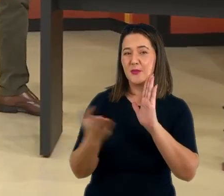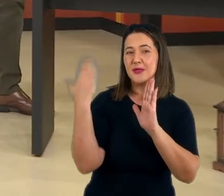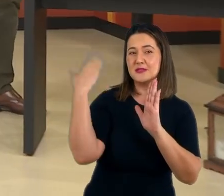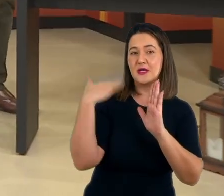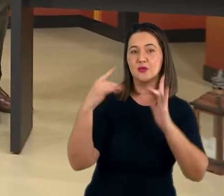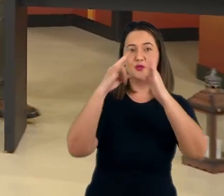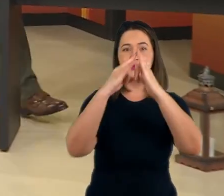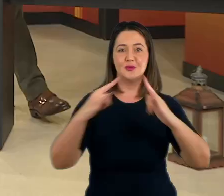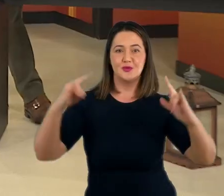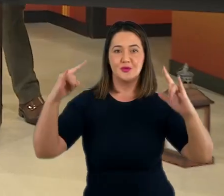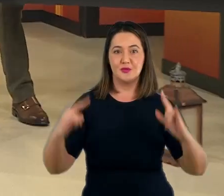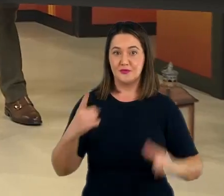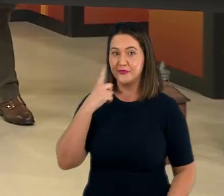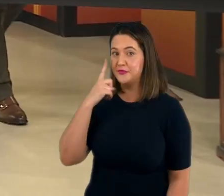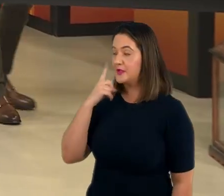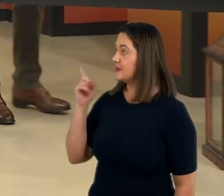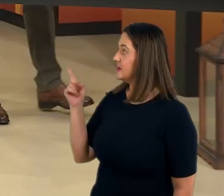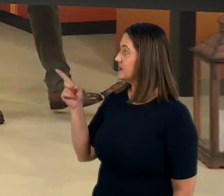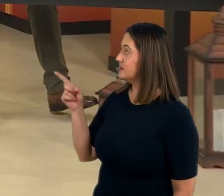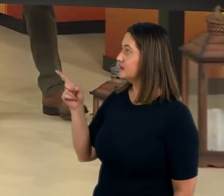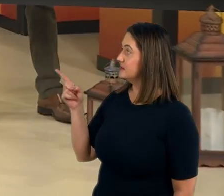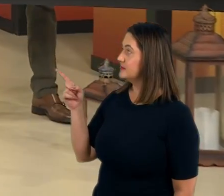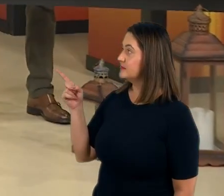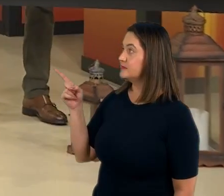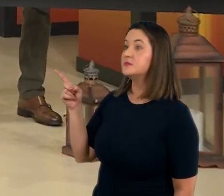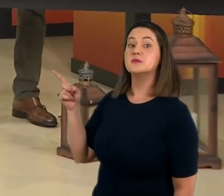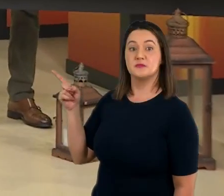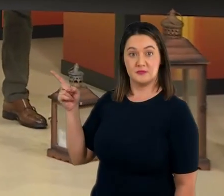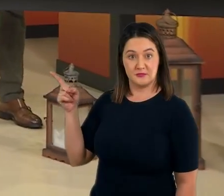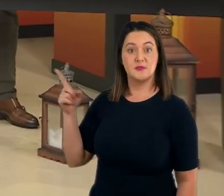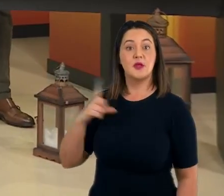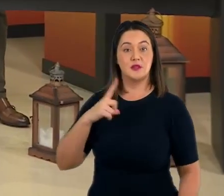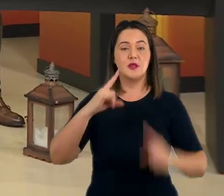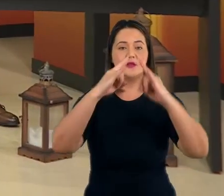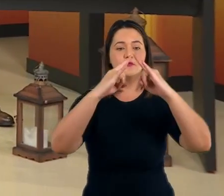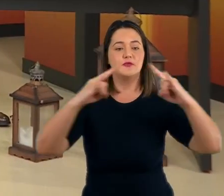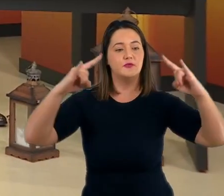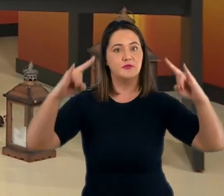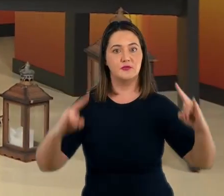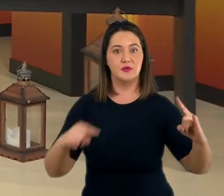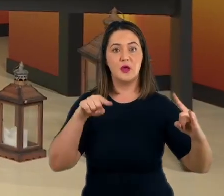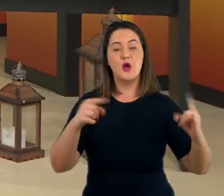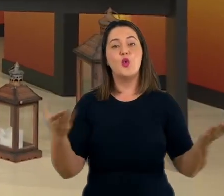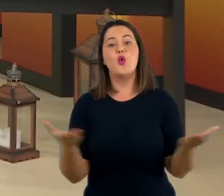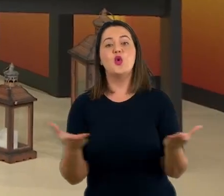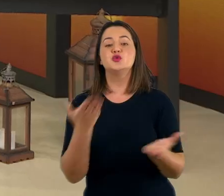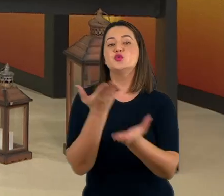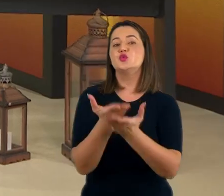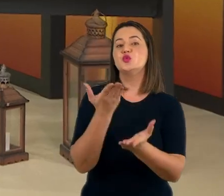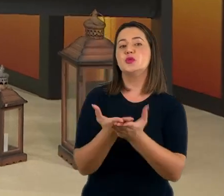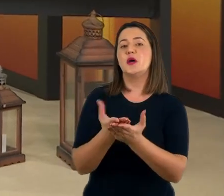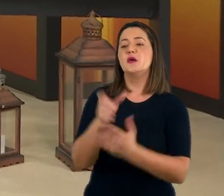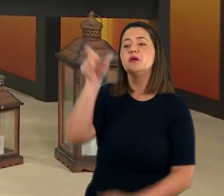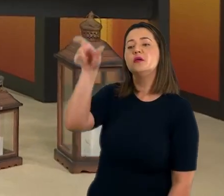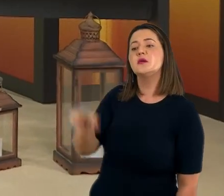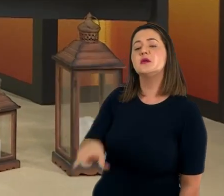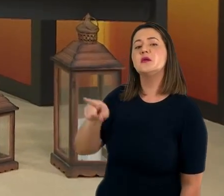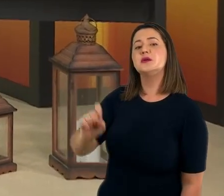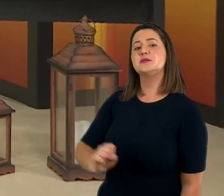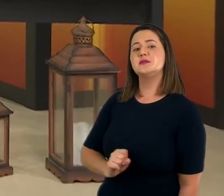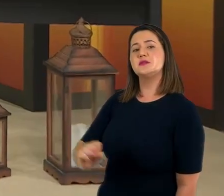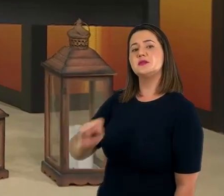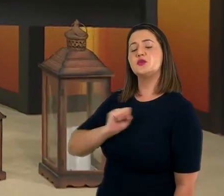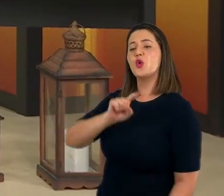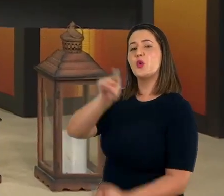Eu falei da importância do santuário para o povo de Deus, para representar o evangelho em miniatura. E hoje nós vamos estudar um